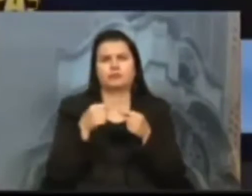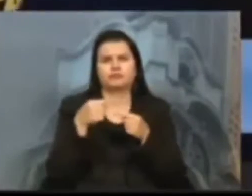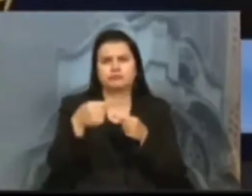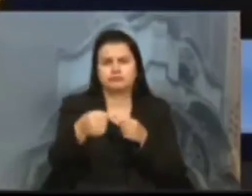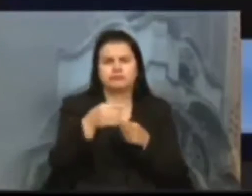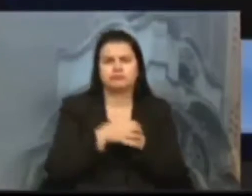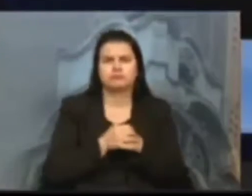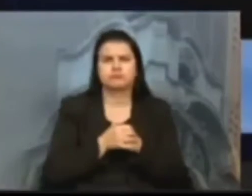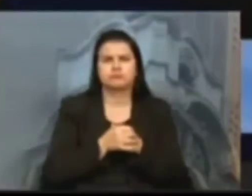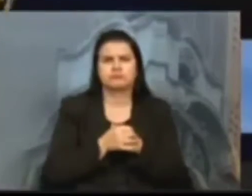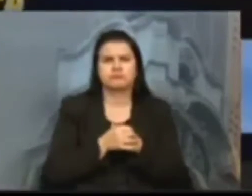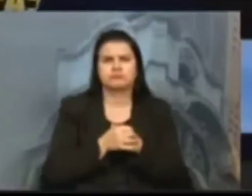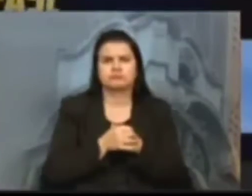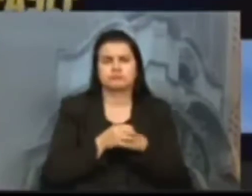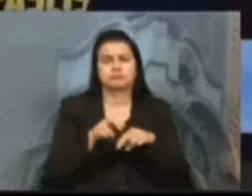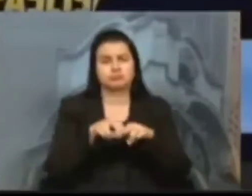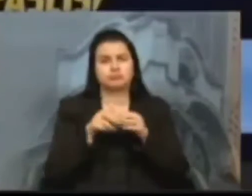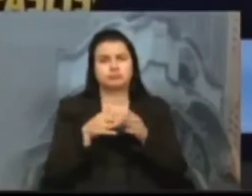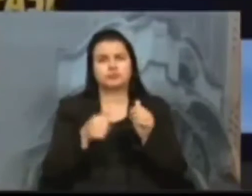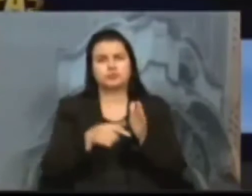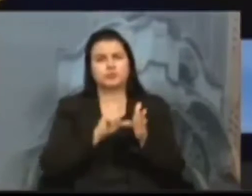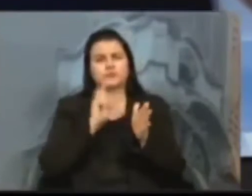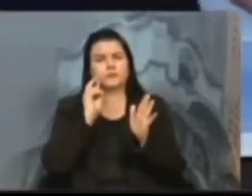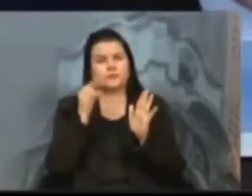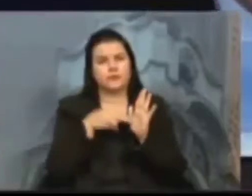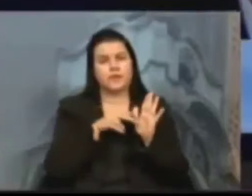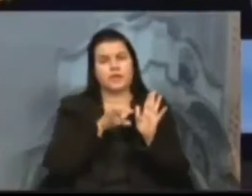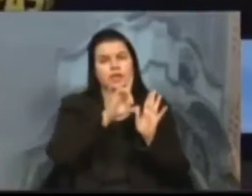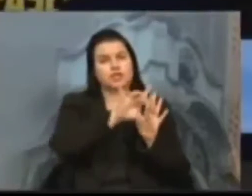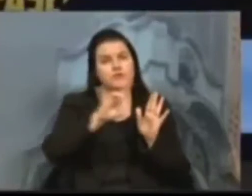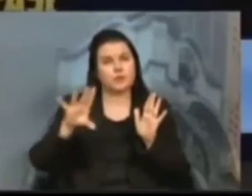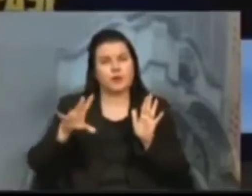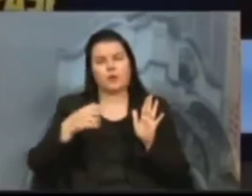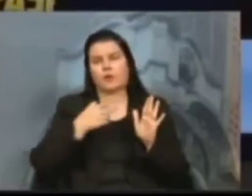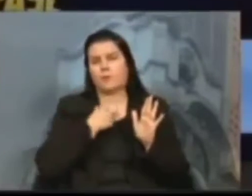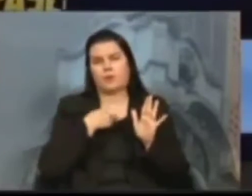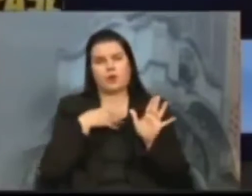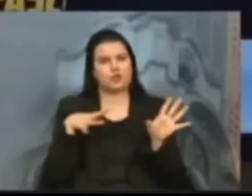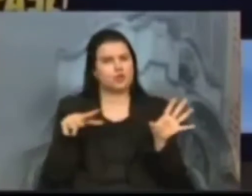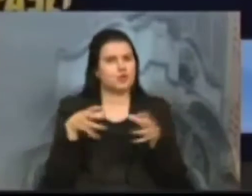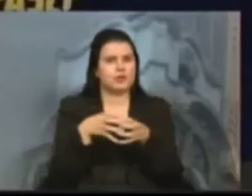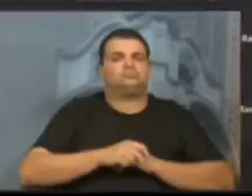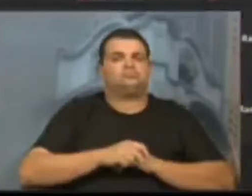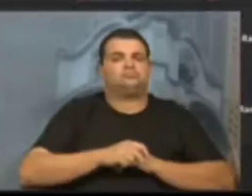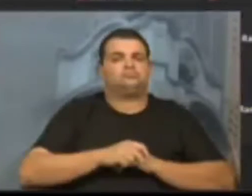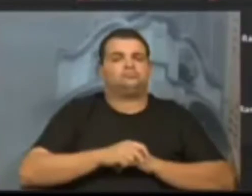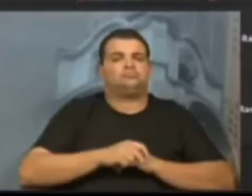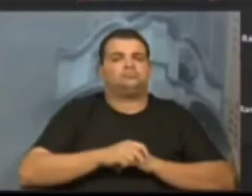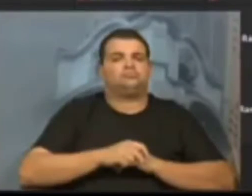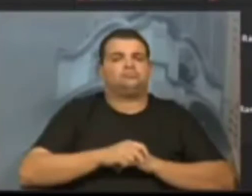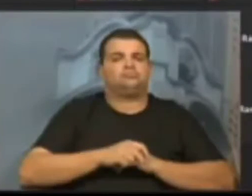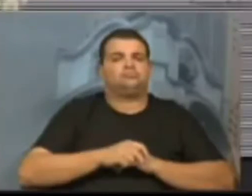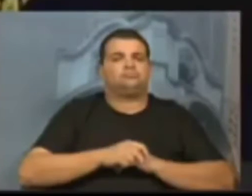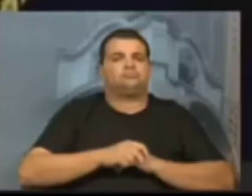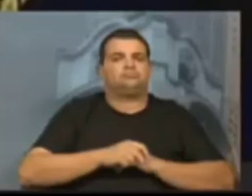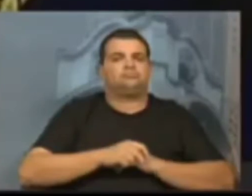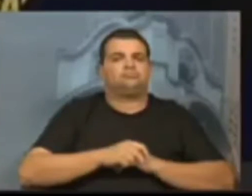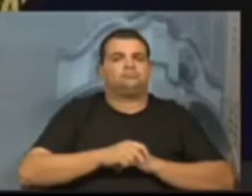posterior à concessão do pedido de vista. Então, é individual, né? Não pode ser coletivo nesse sentido. Esse é o nosso entendimento. Bom,